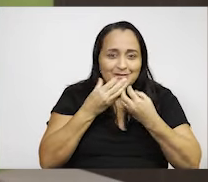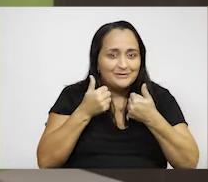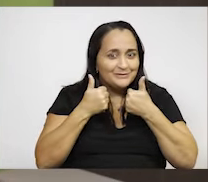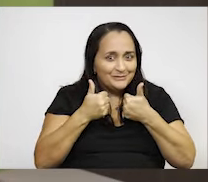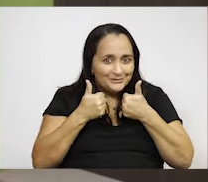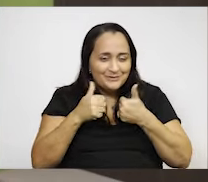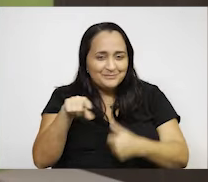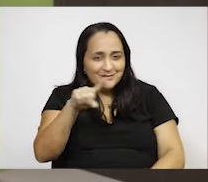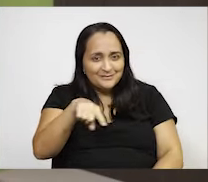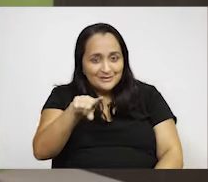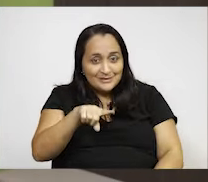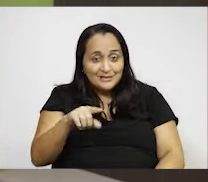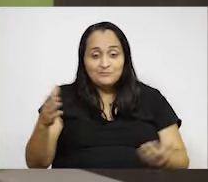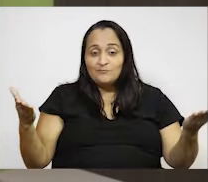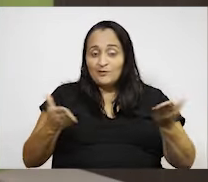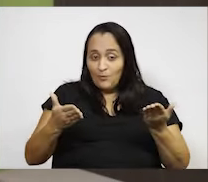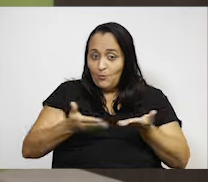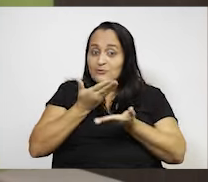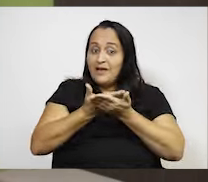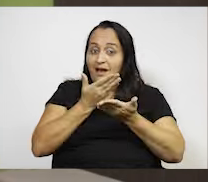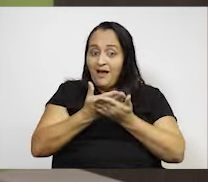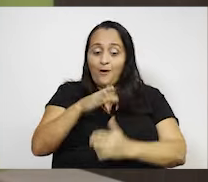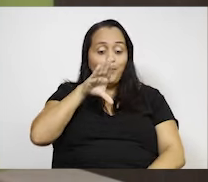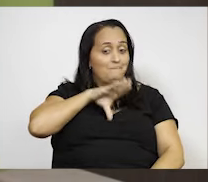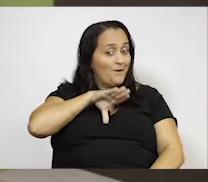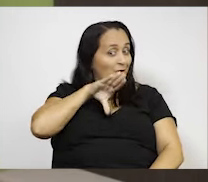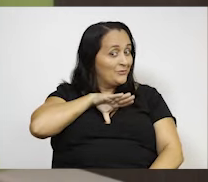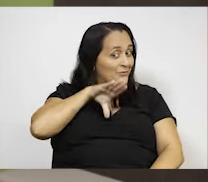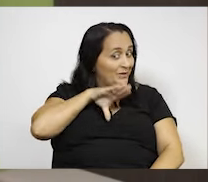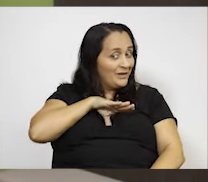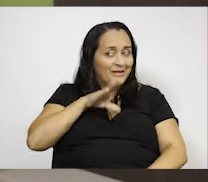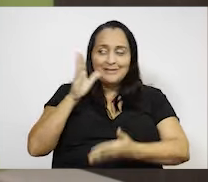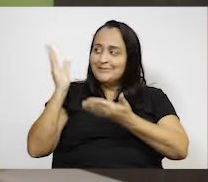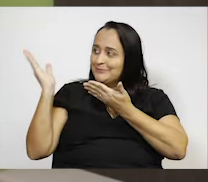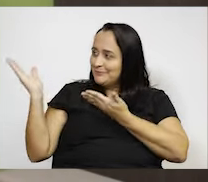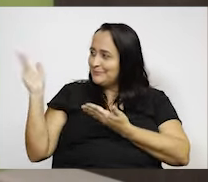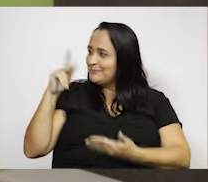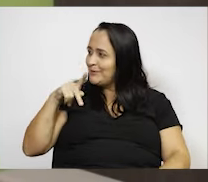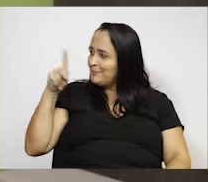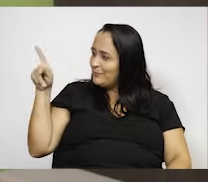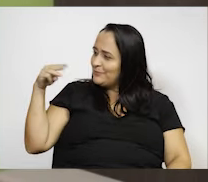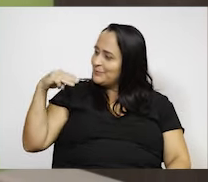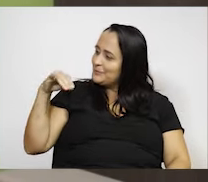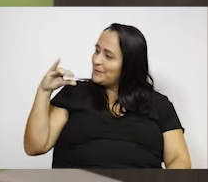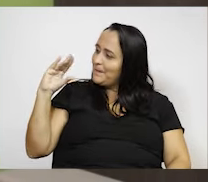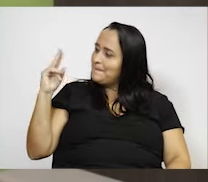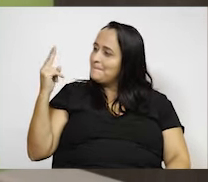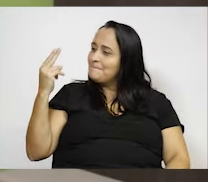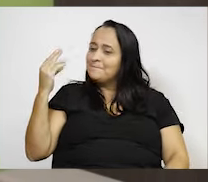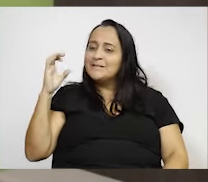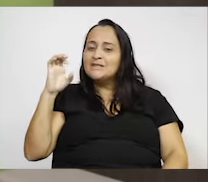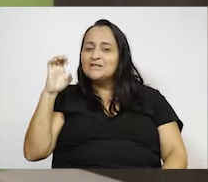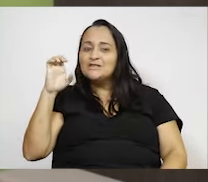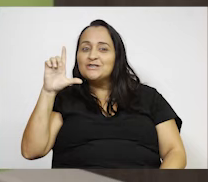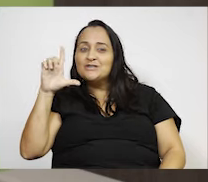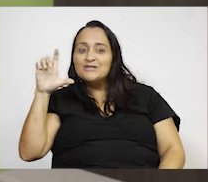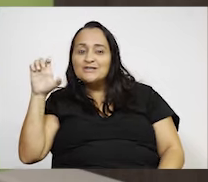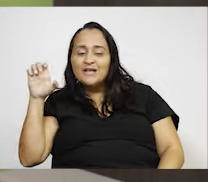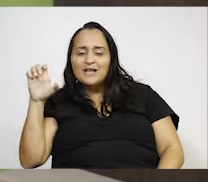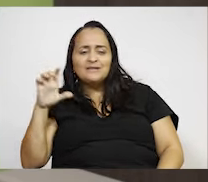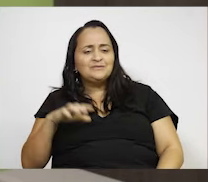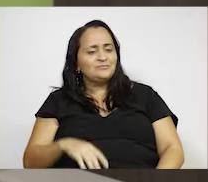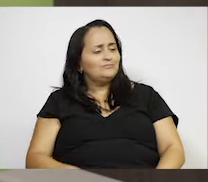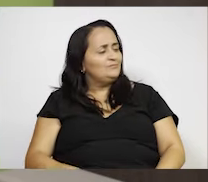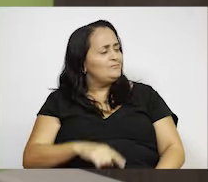A nossa aula é de língua portuguesa com a professora Michele. É, Carol, eu estou aqui meia curiosa. Você